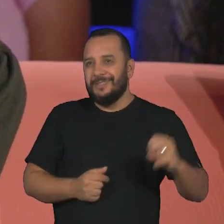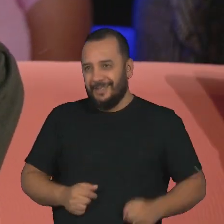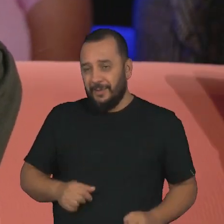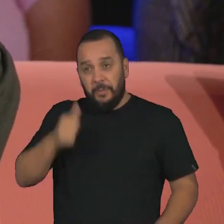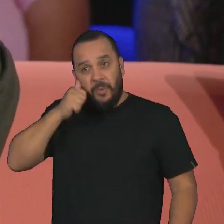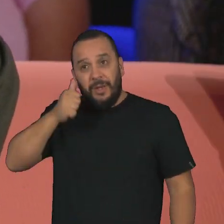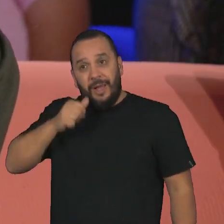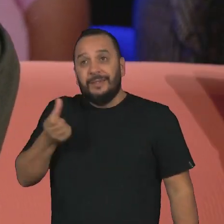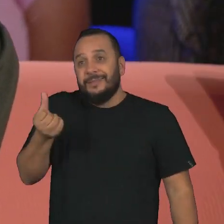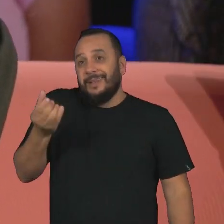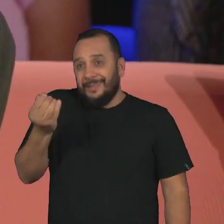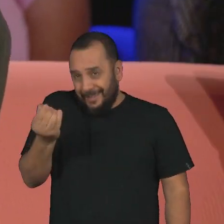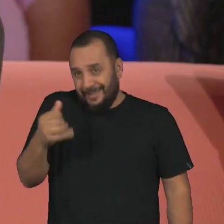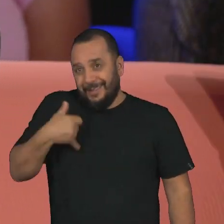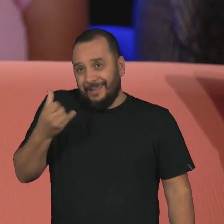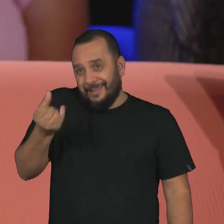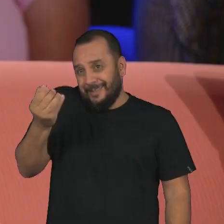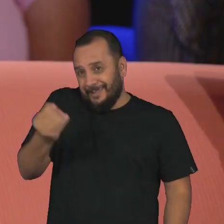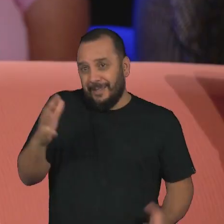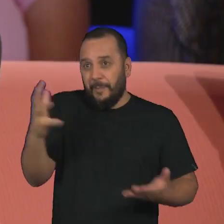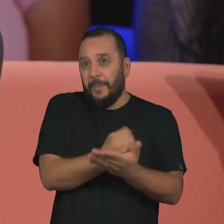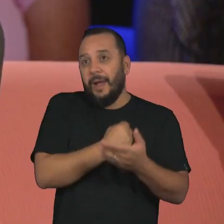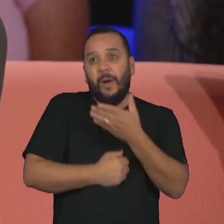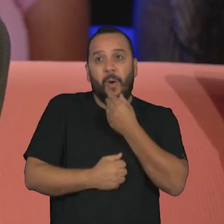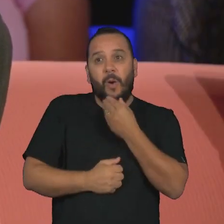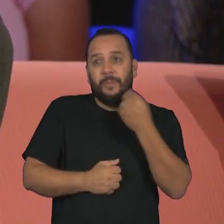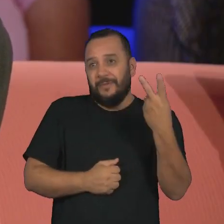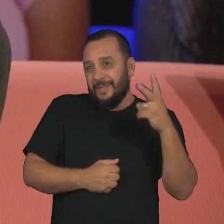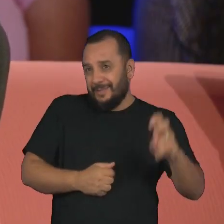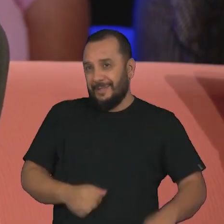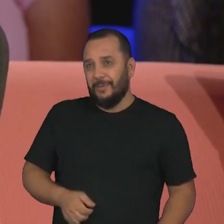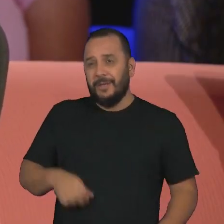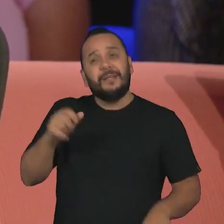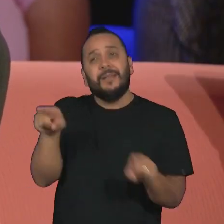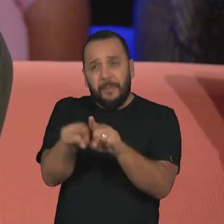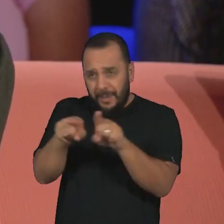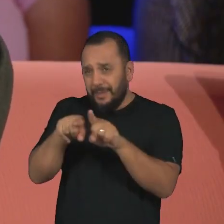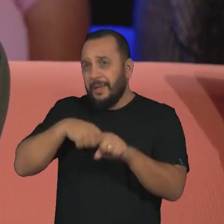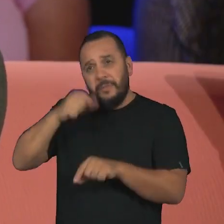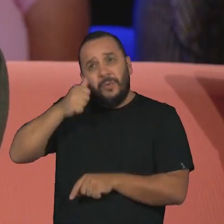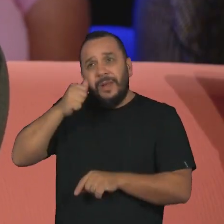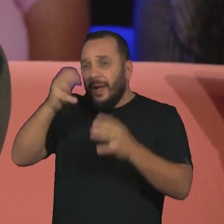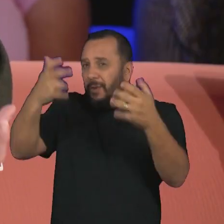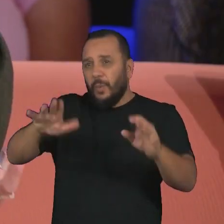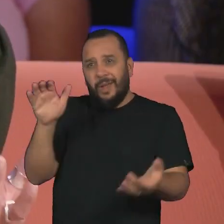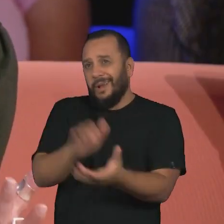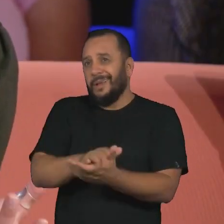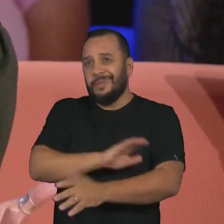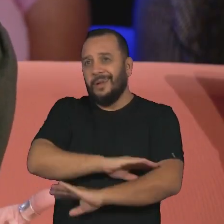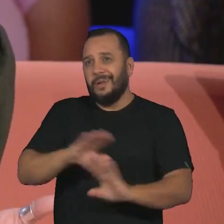de 25. Isso é incrível. E mulheres que não querem mais estar casadas, que o